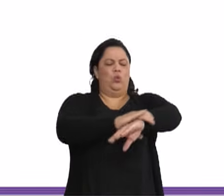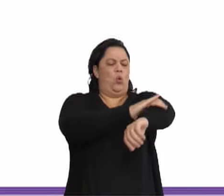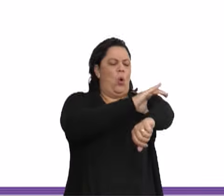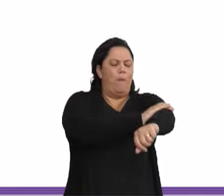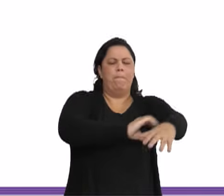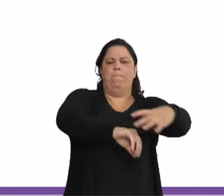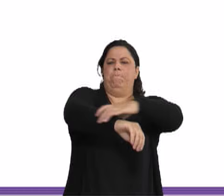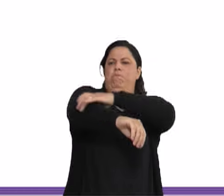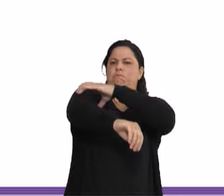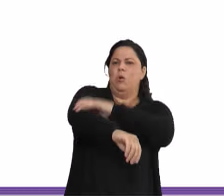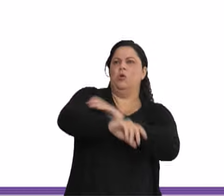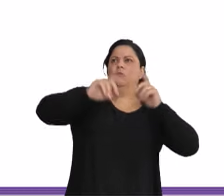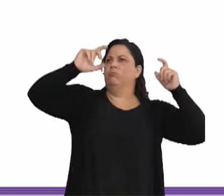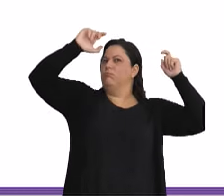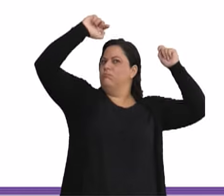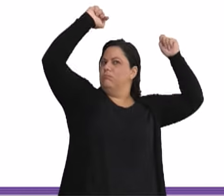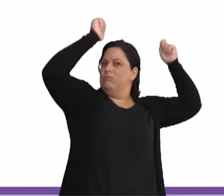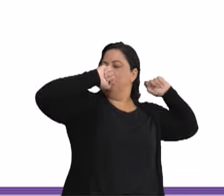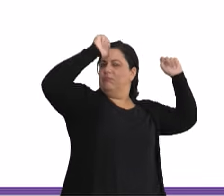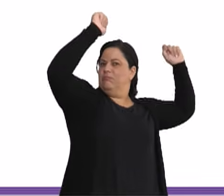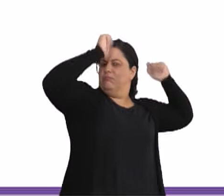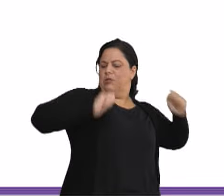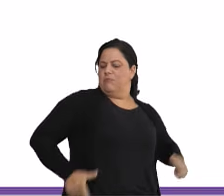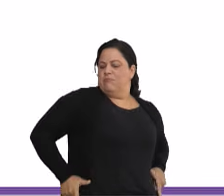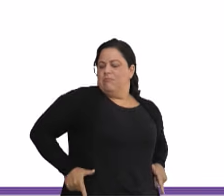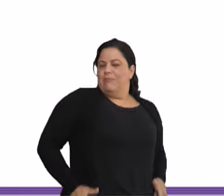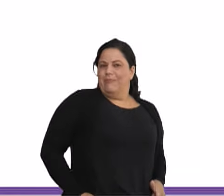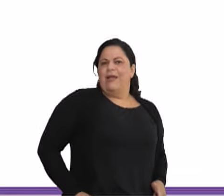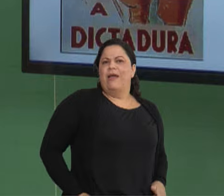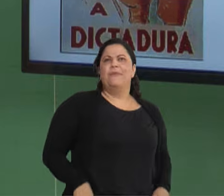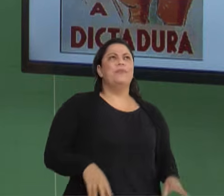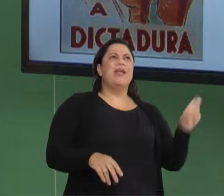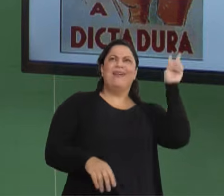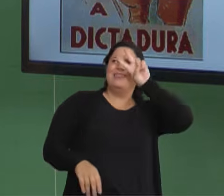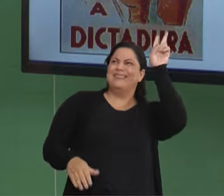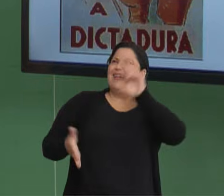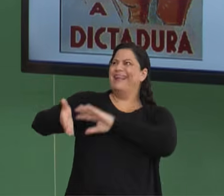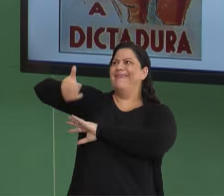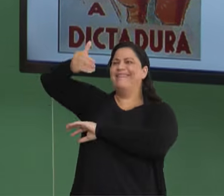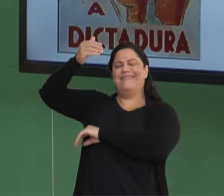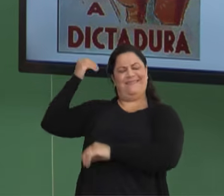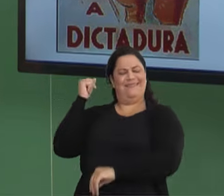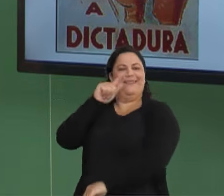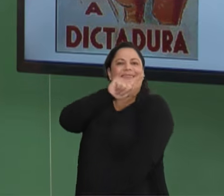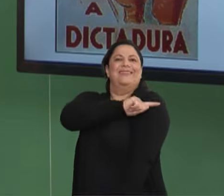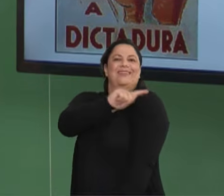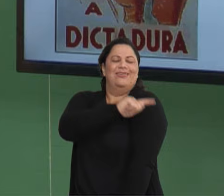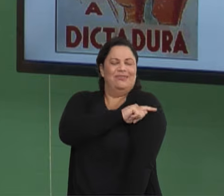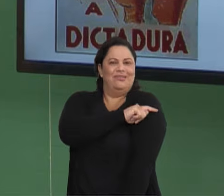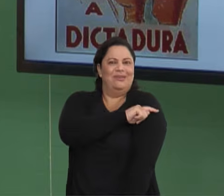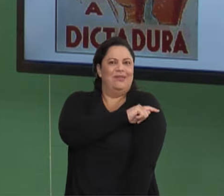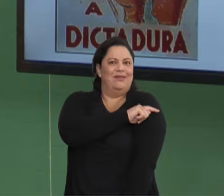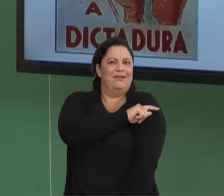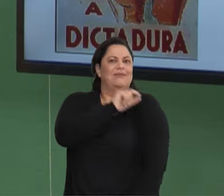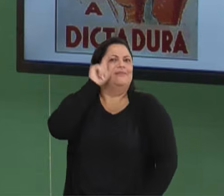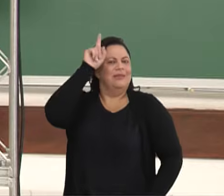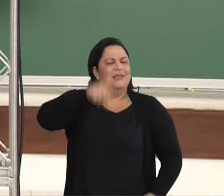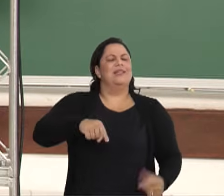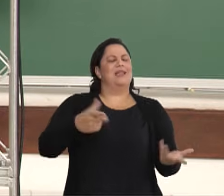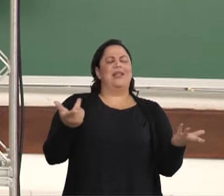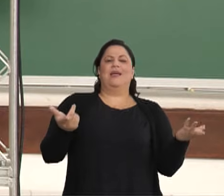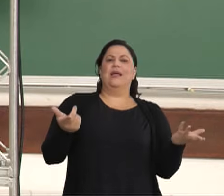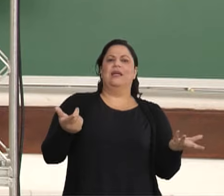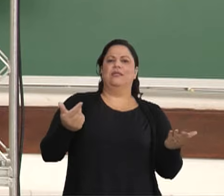arma, com o seu chapéu. Você lembra lá do 7º ano, lá do 8º ano, que os bandeirantes foram